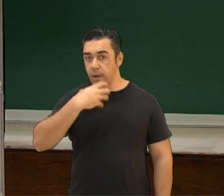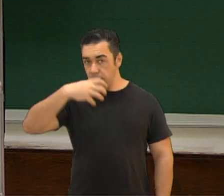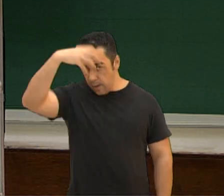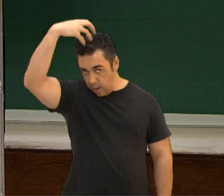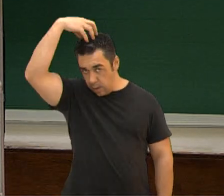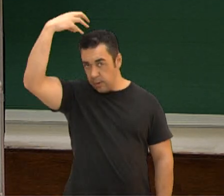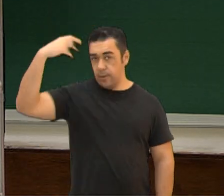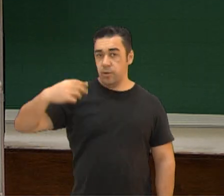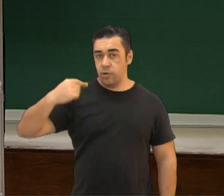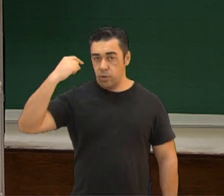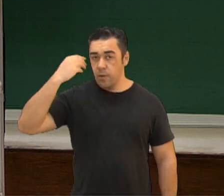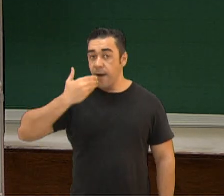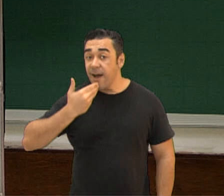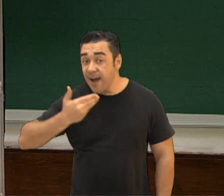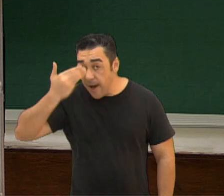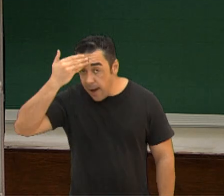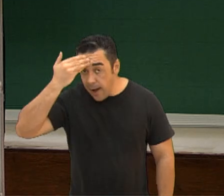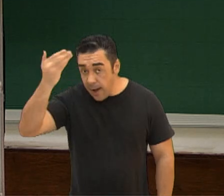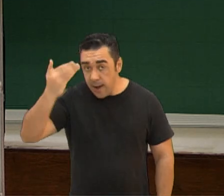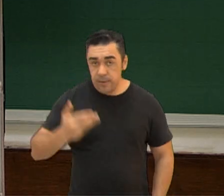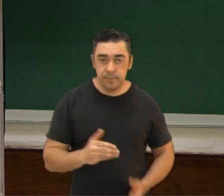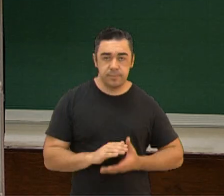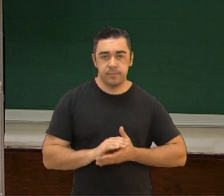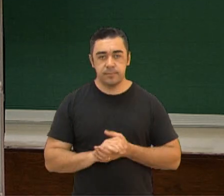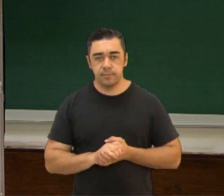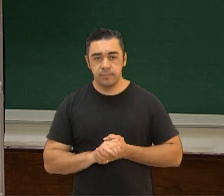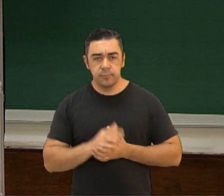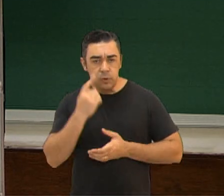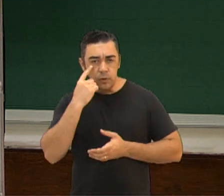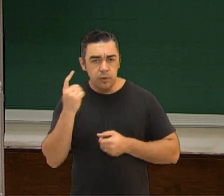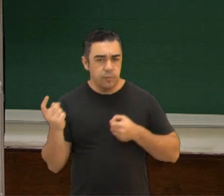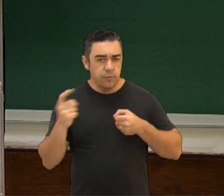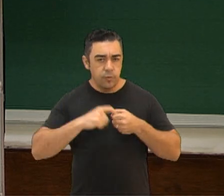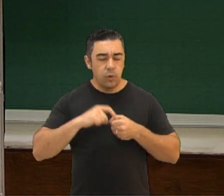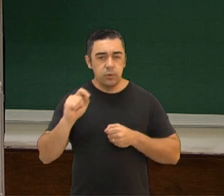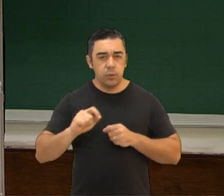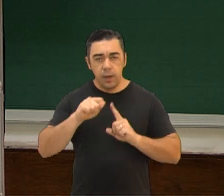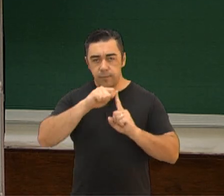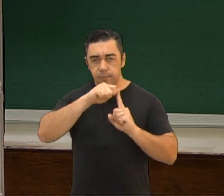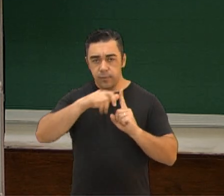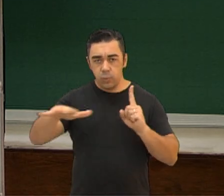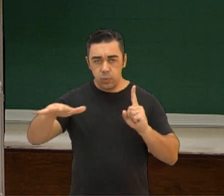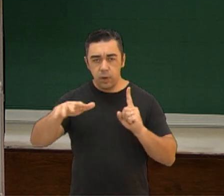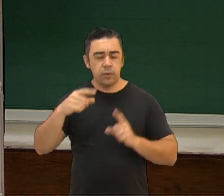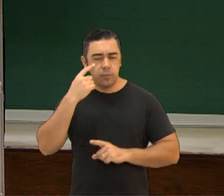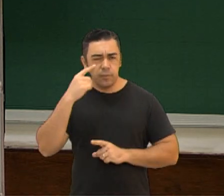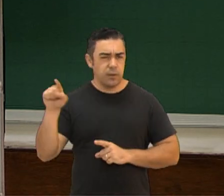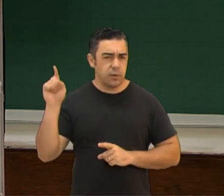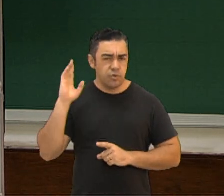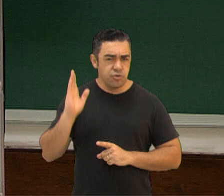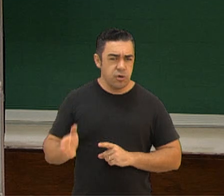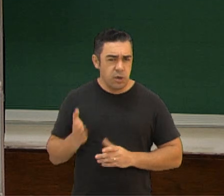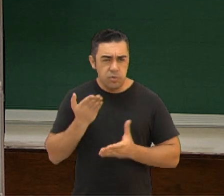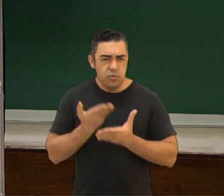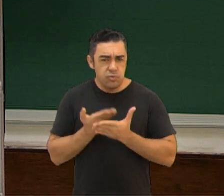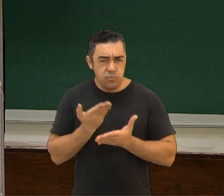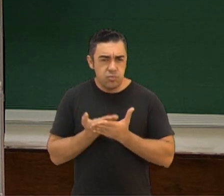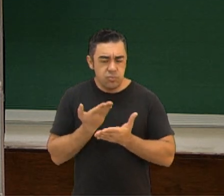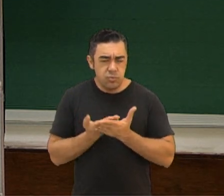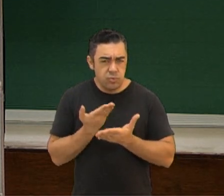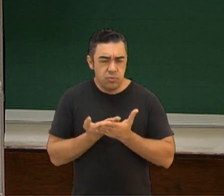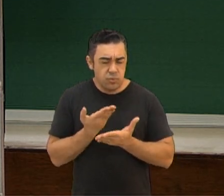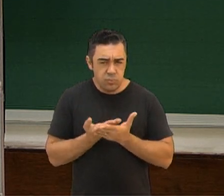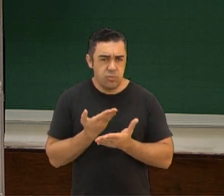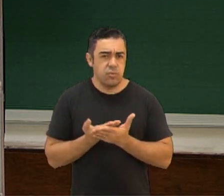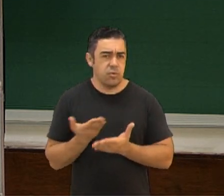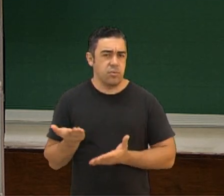antigo, né? Vamos agora retomar algumas figuras de linguagem, né? Então, a gente já estudou bem em aulas anteriores,